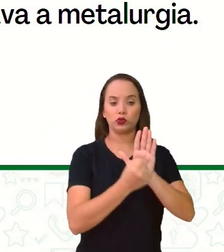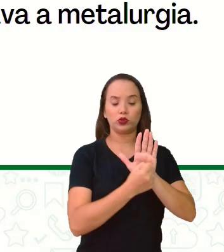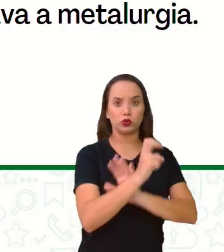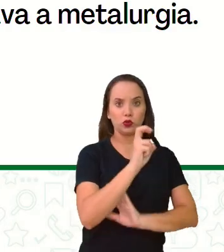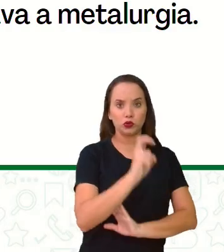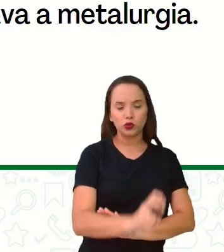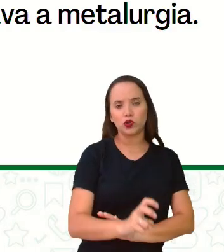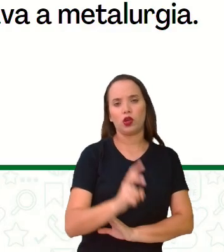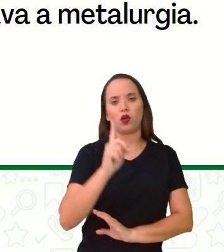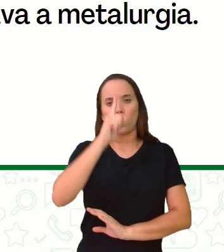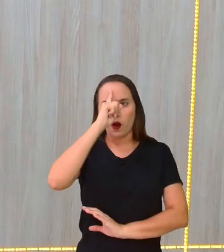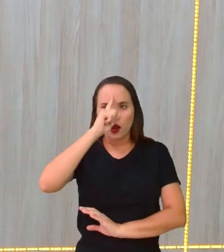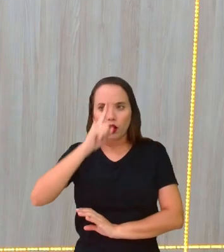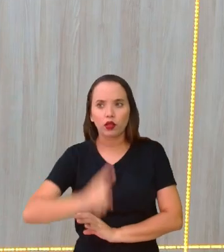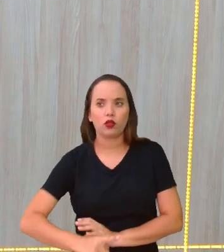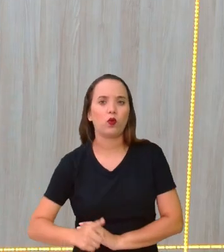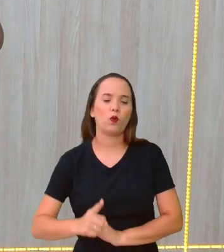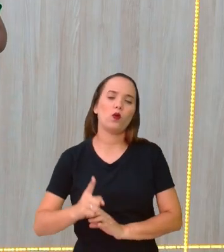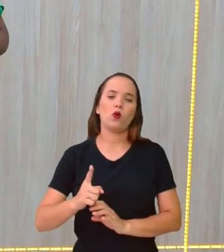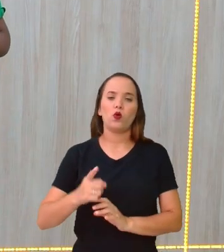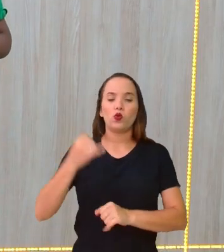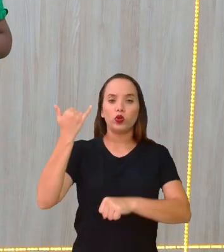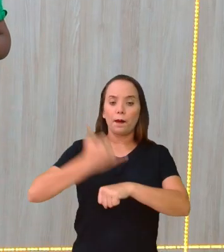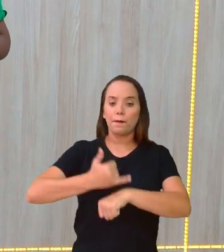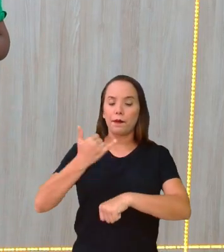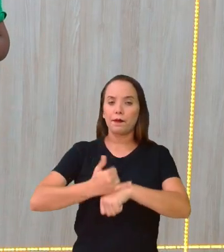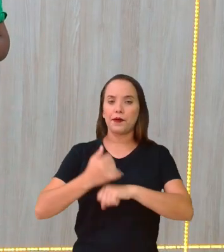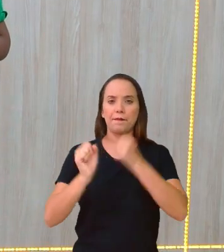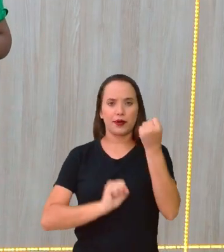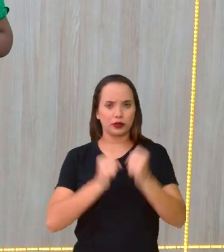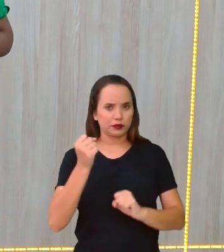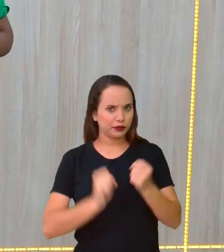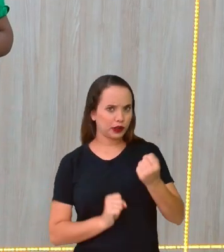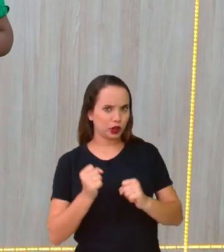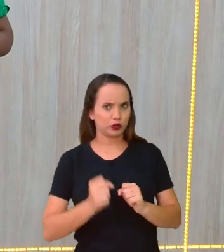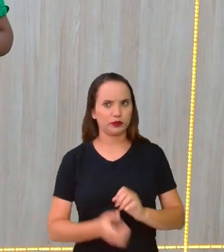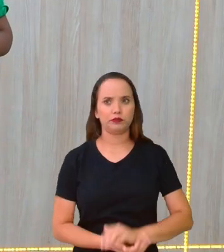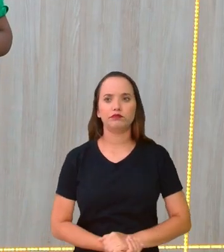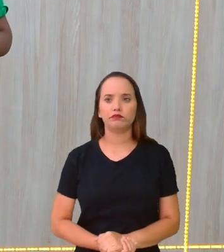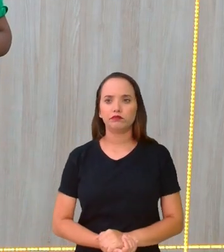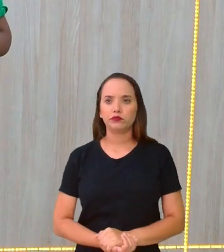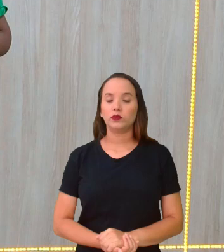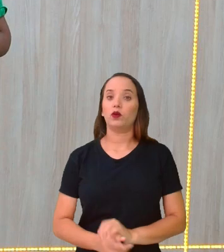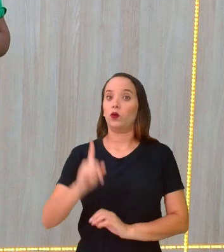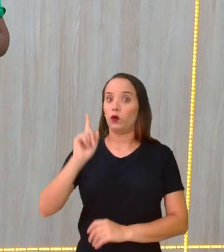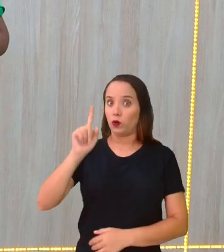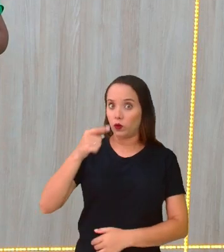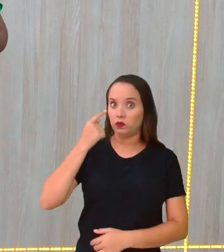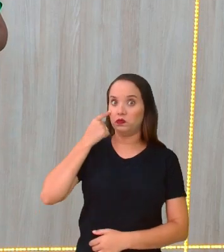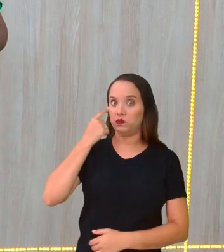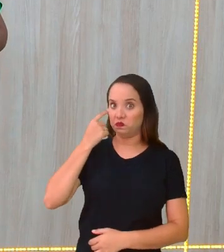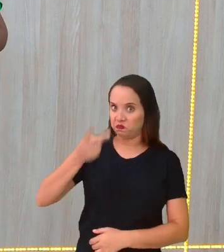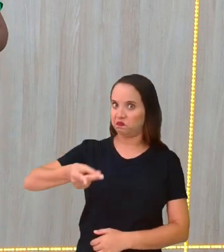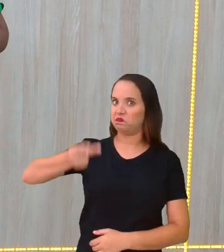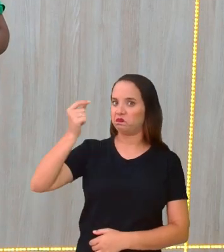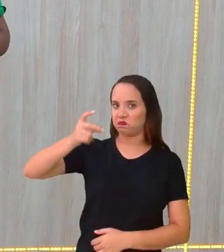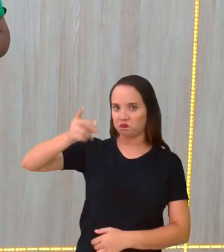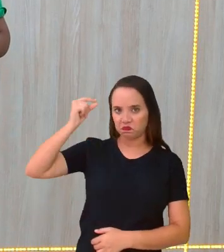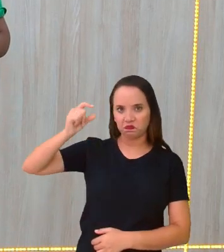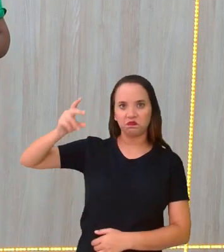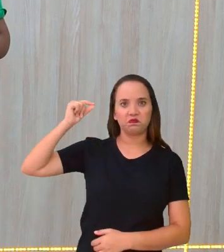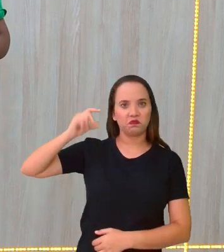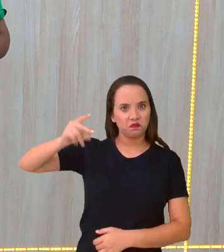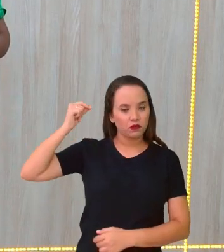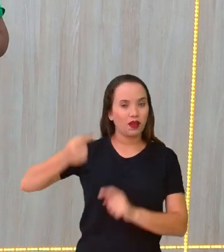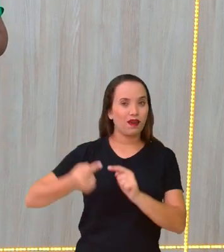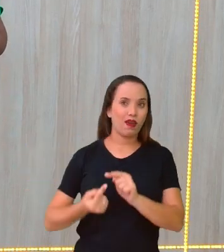a metalurgia. Vê que interessante. É tempo, tá? Não foi na época da sua avó,